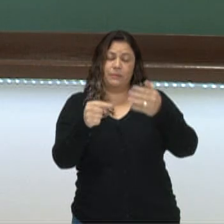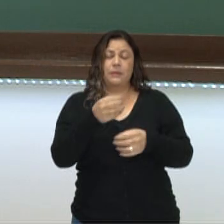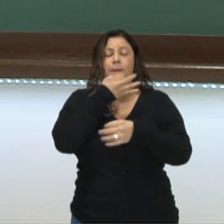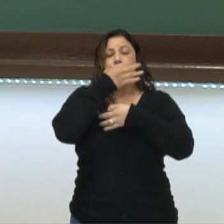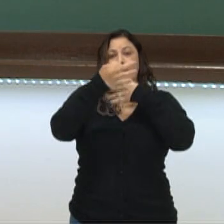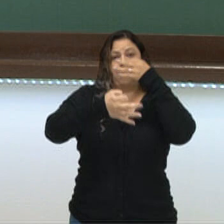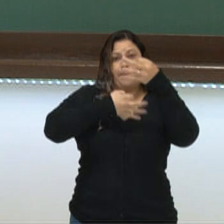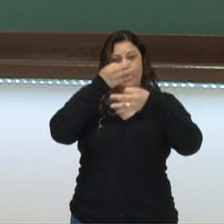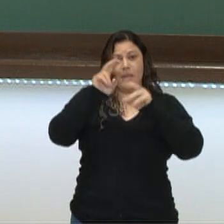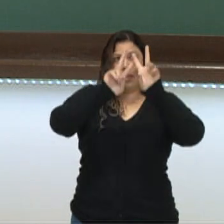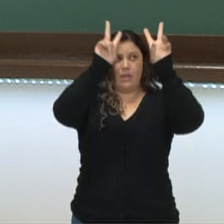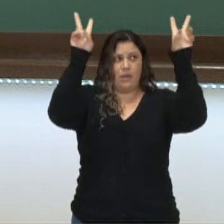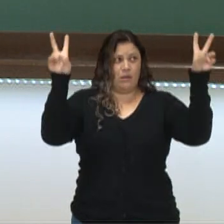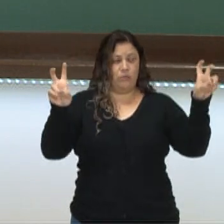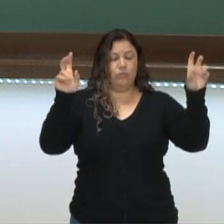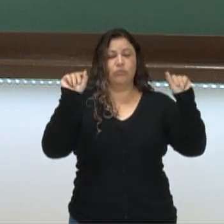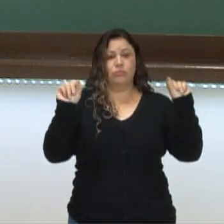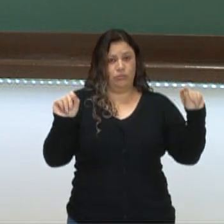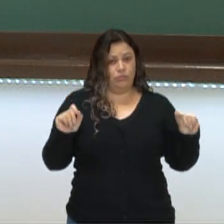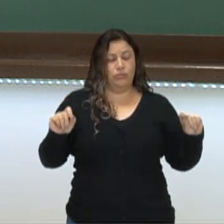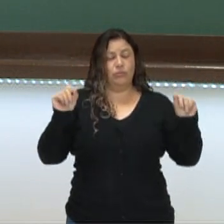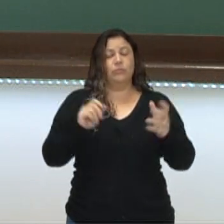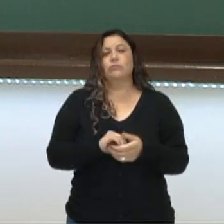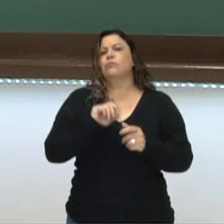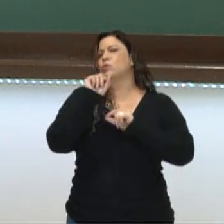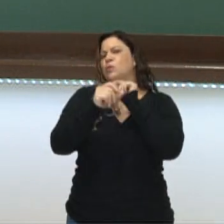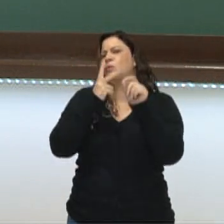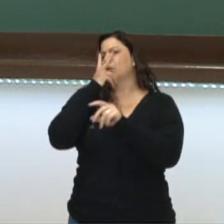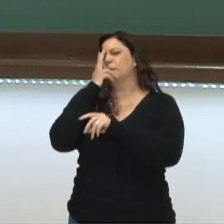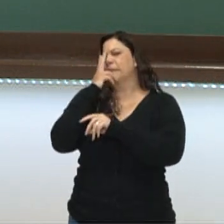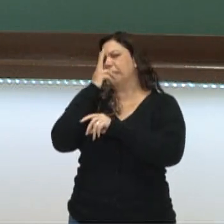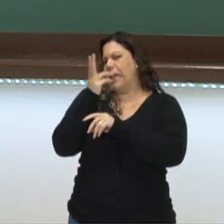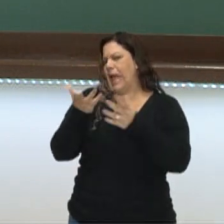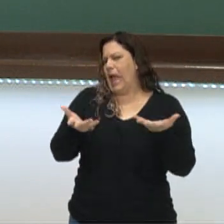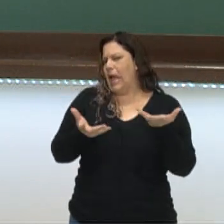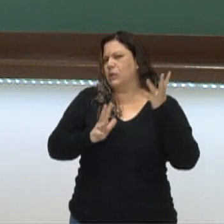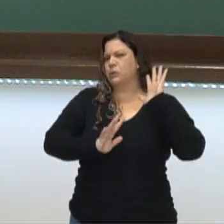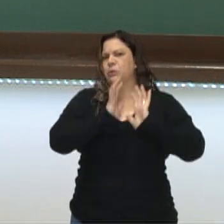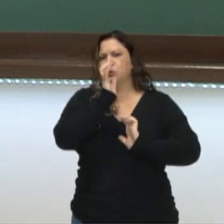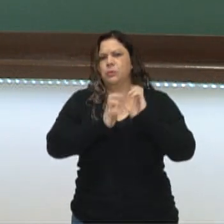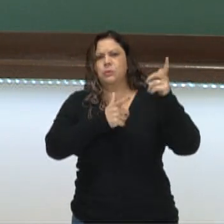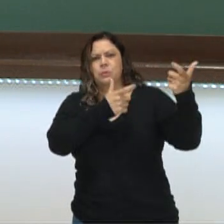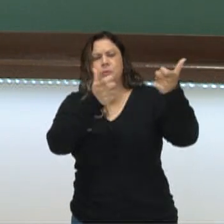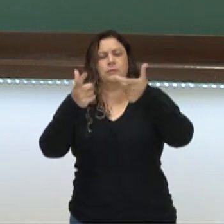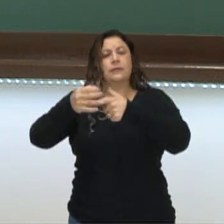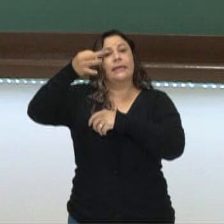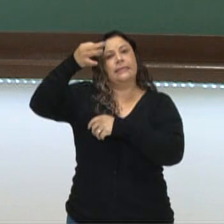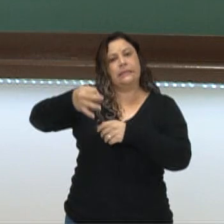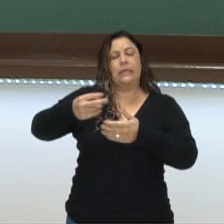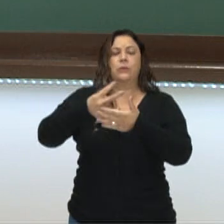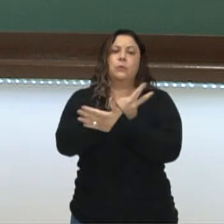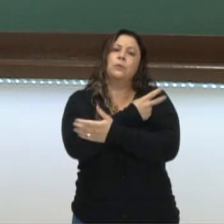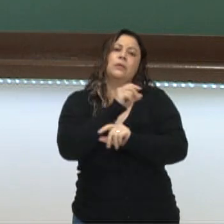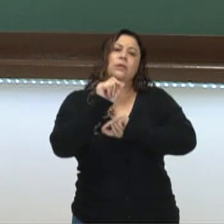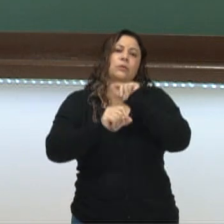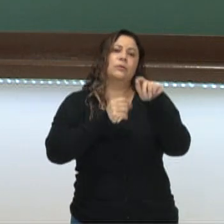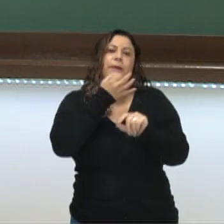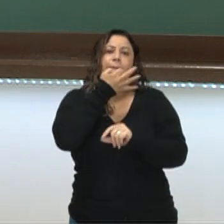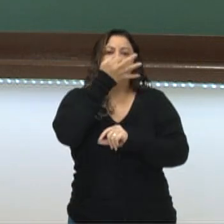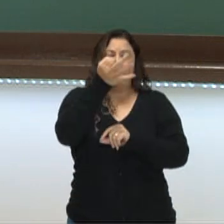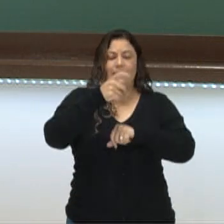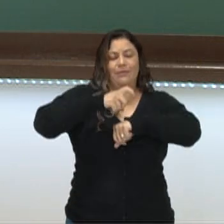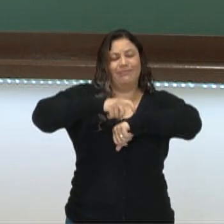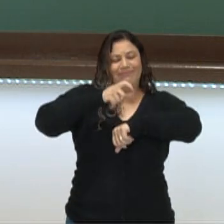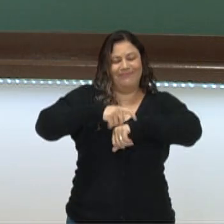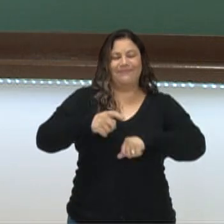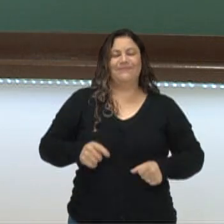você vai escrever as causas e a sua opinião. O que você acha desses conflitos? É certo? É errado? Dê a sua opinião. Você vai ter um tempinho aí para